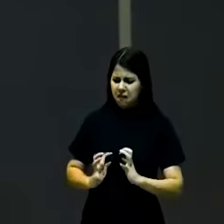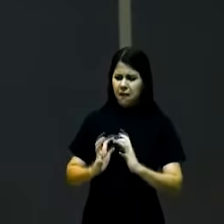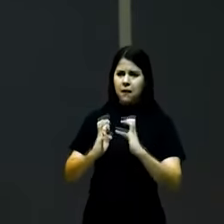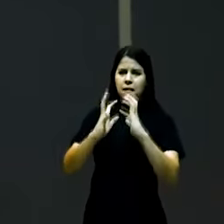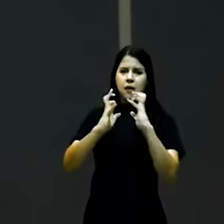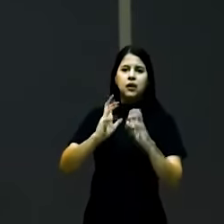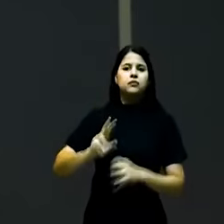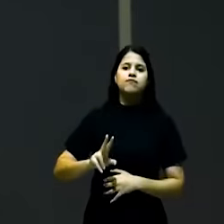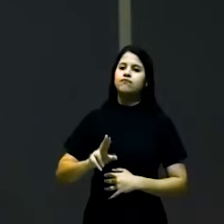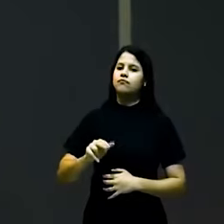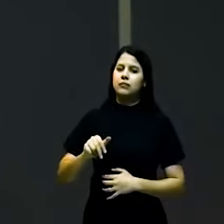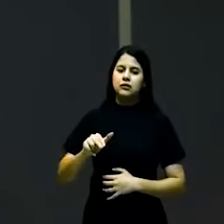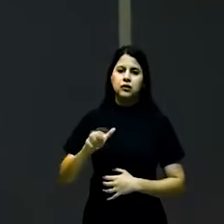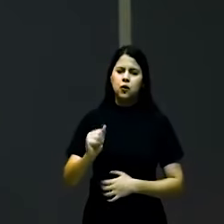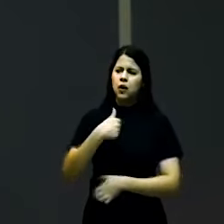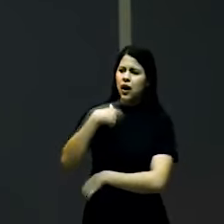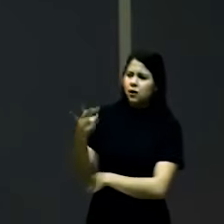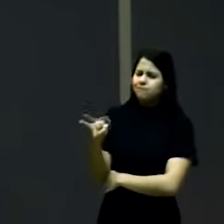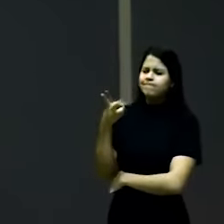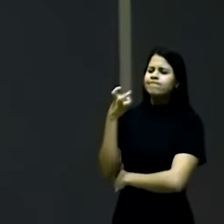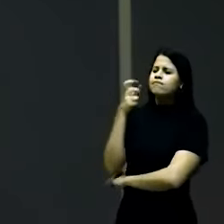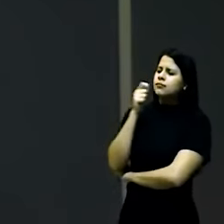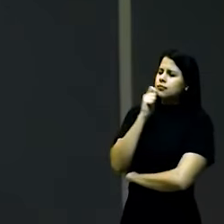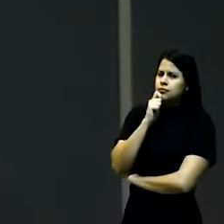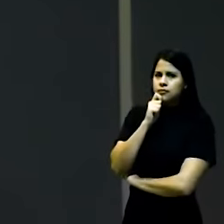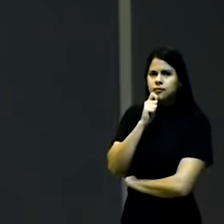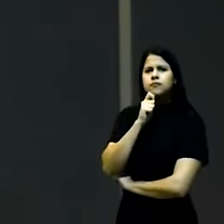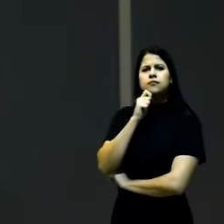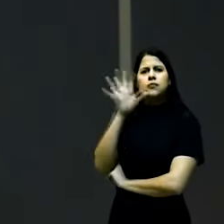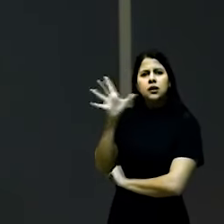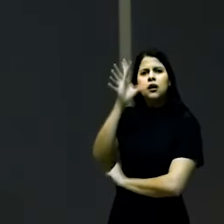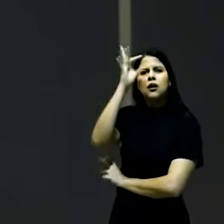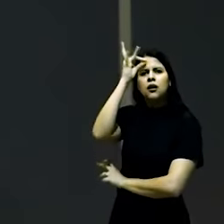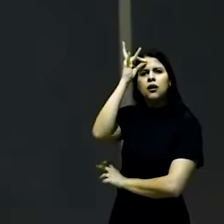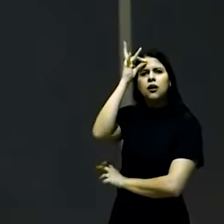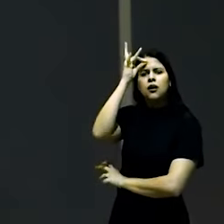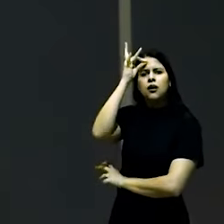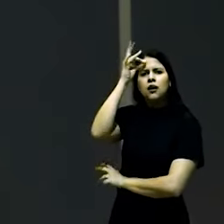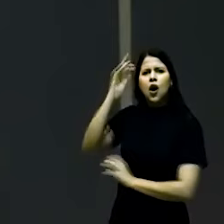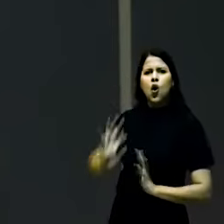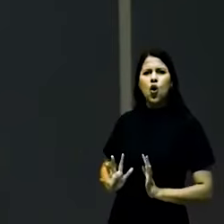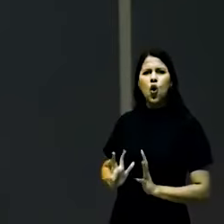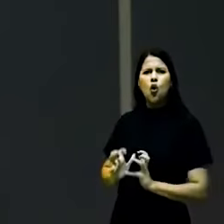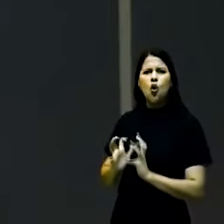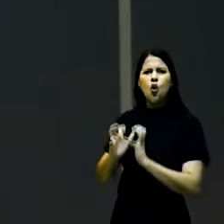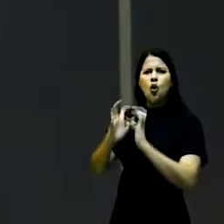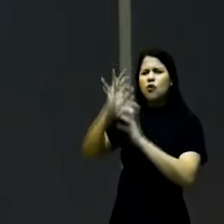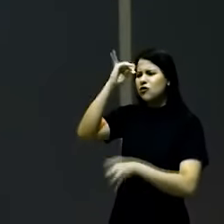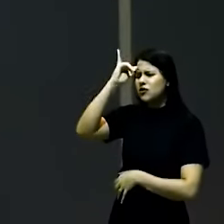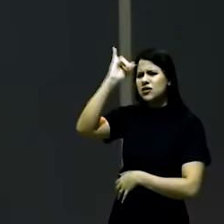ficou martelado dentro de mim. Fugi das confusões. Fugi